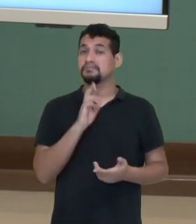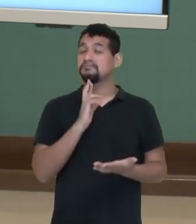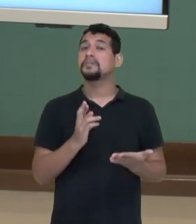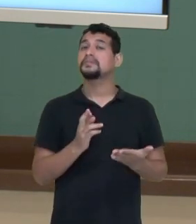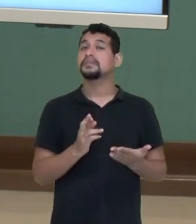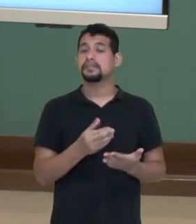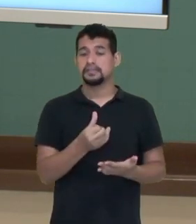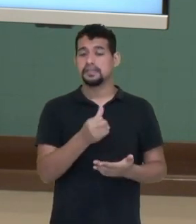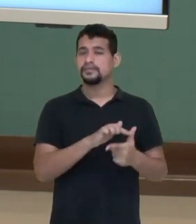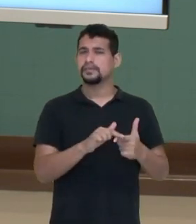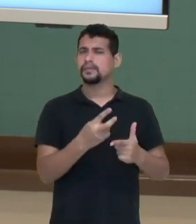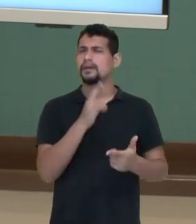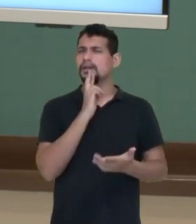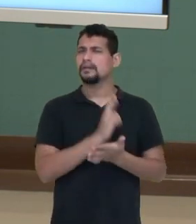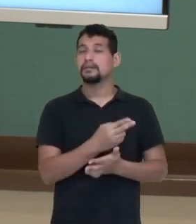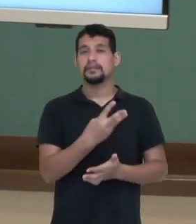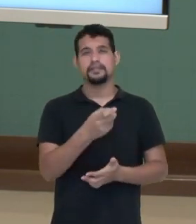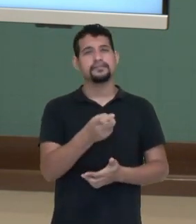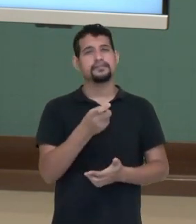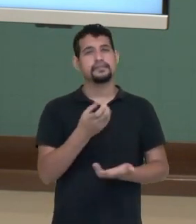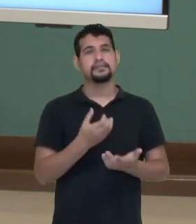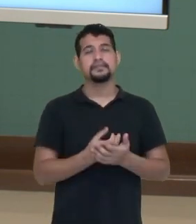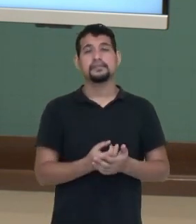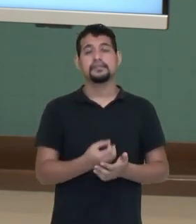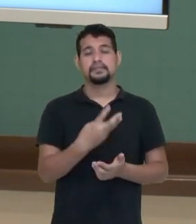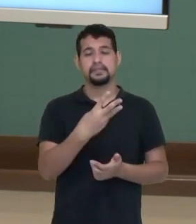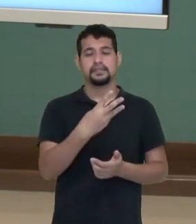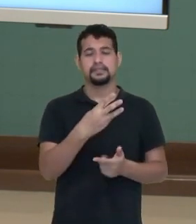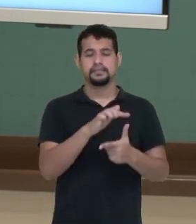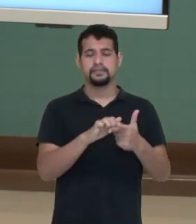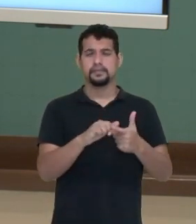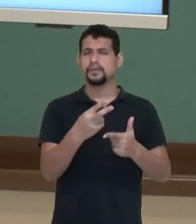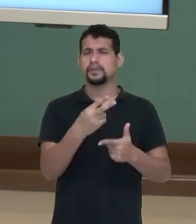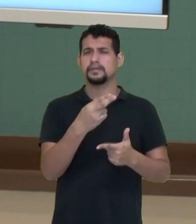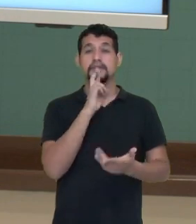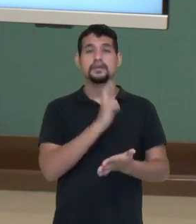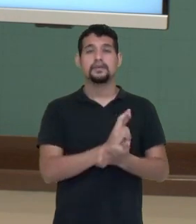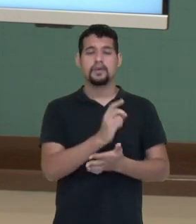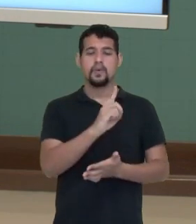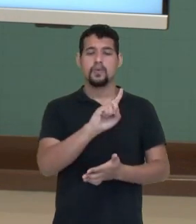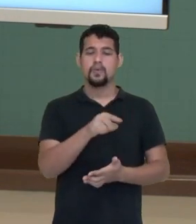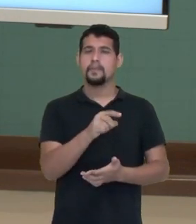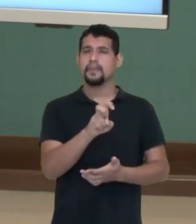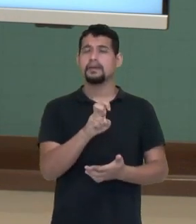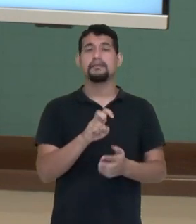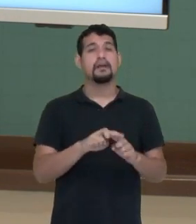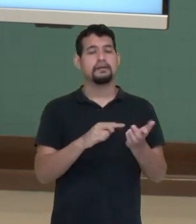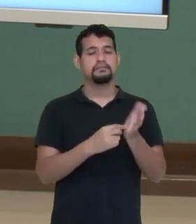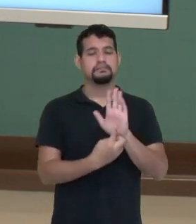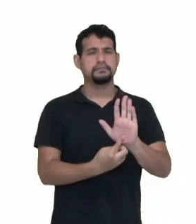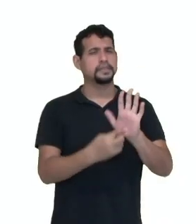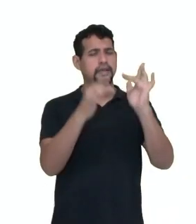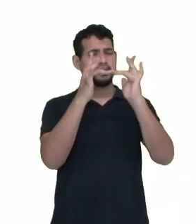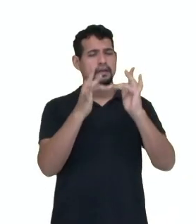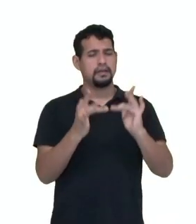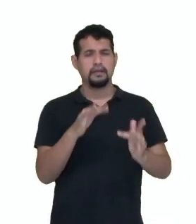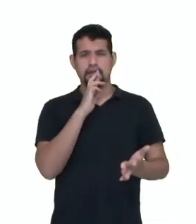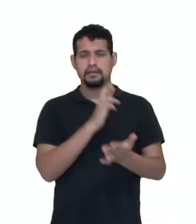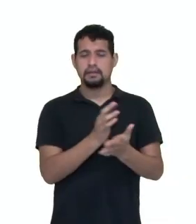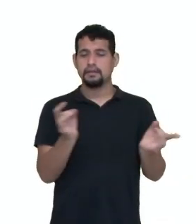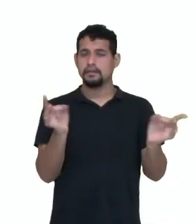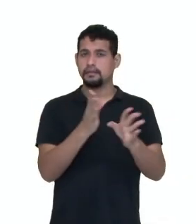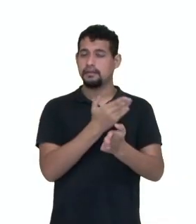por 2, 3x. 3 dividido por 2, 1,5. Então, essa é a expressão que relaciona o